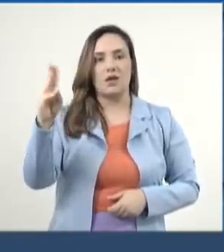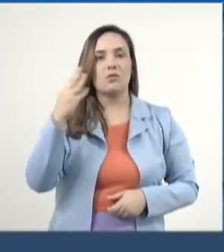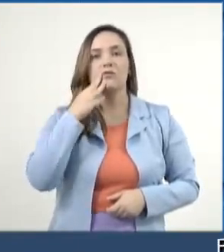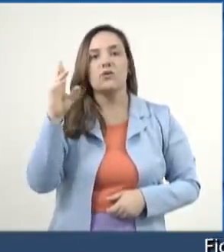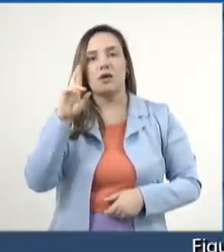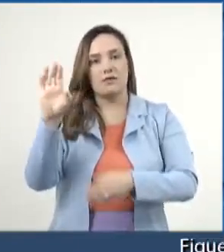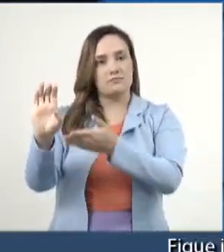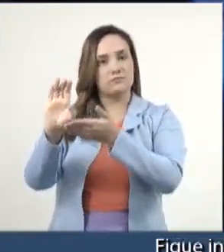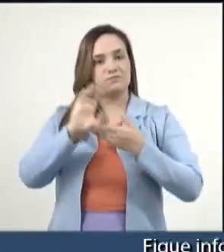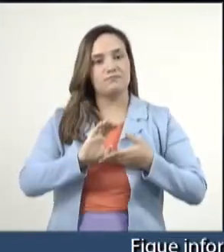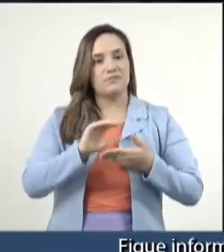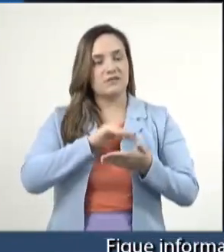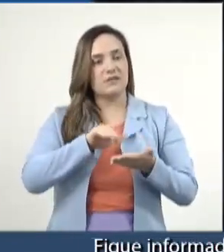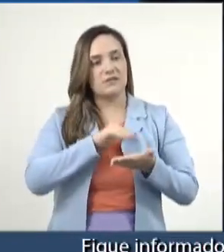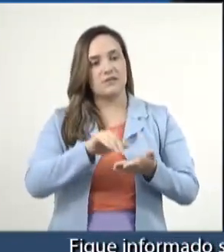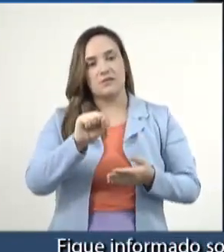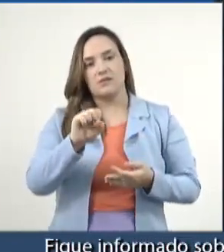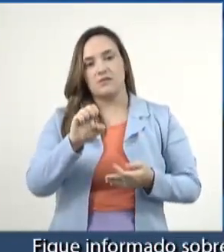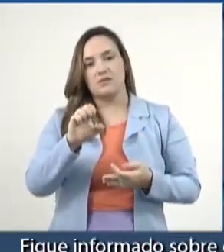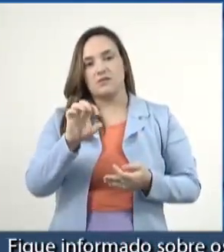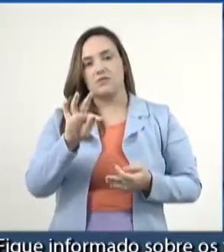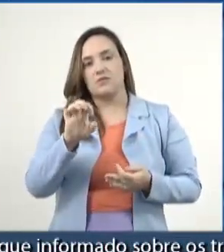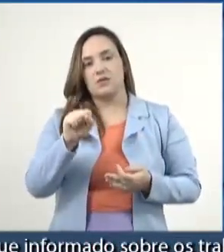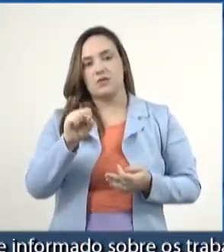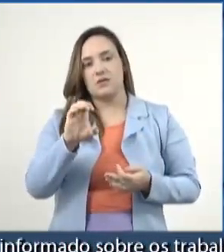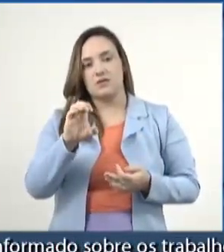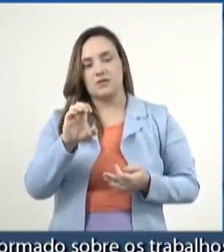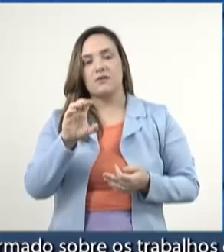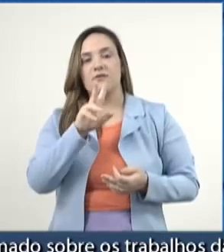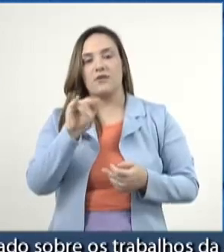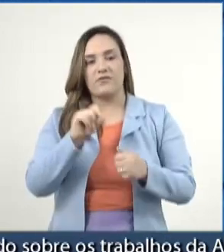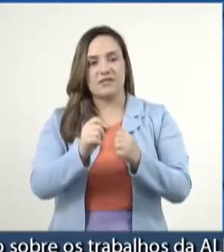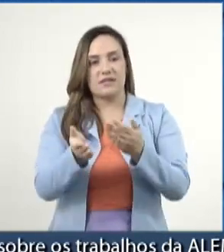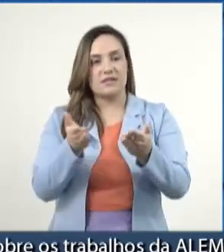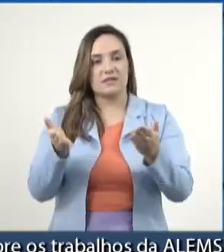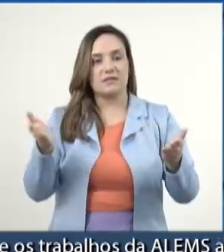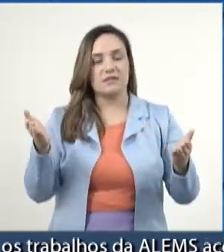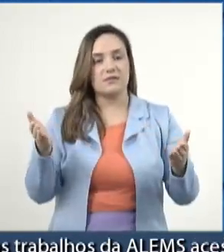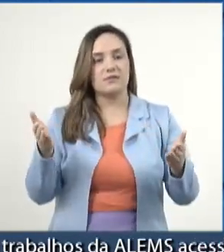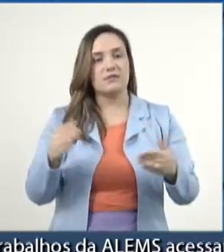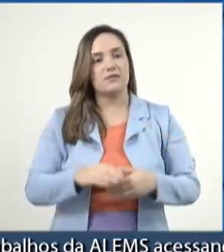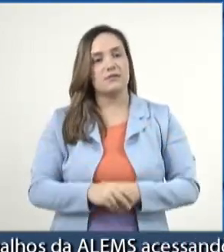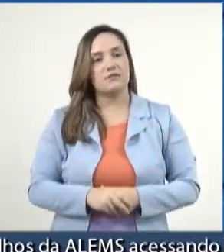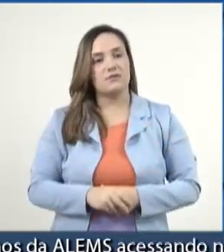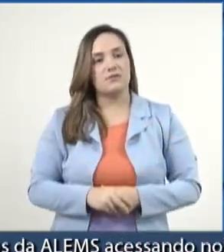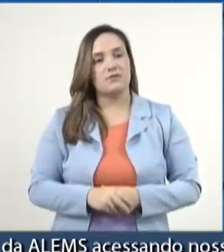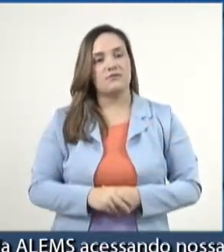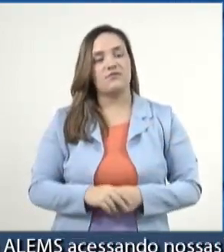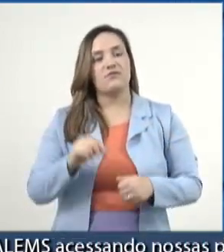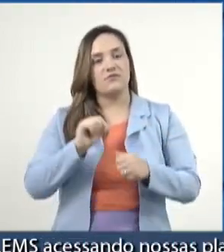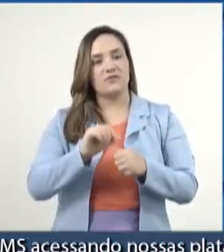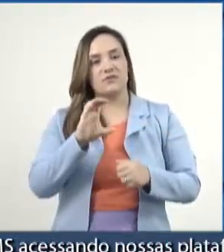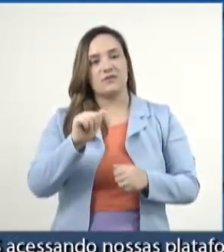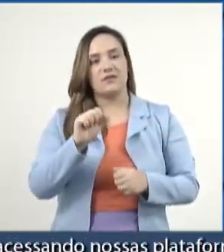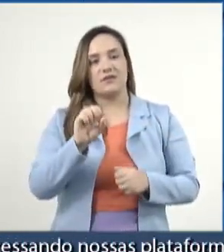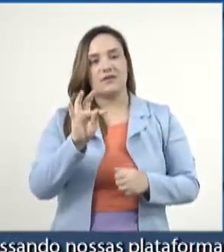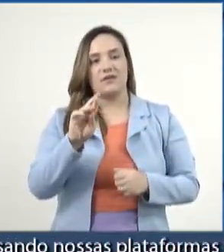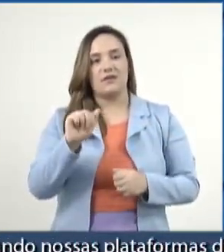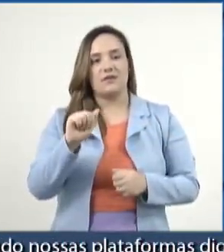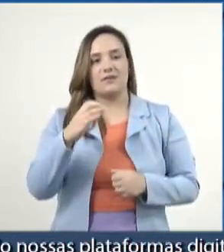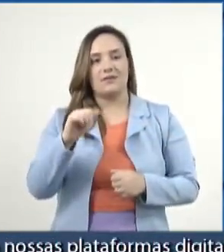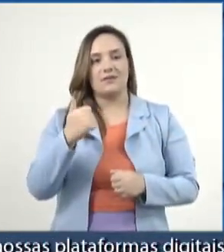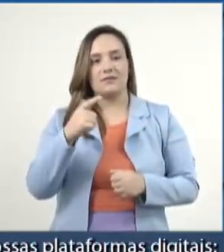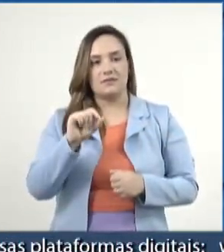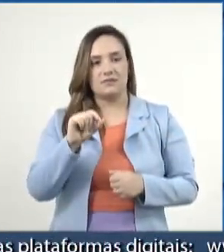a CETES, que é a superintendência, está promovendo, vai promover a licitação, para que seja feita castração em todo o estado de Mato Grosso do